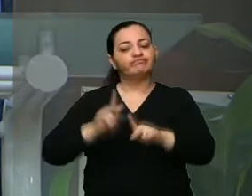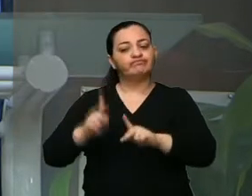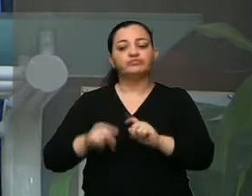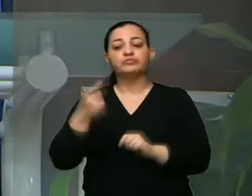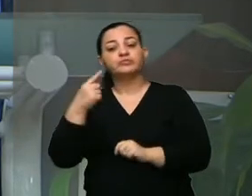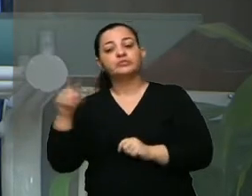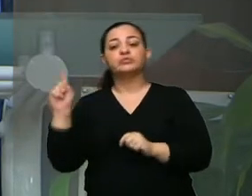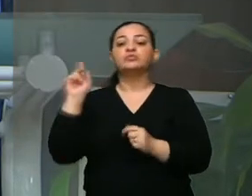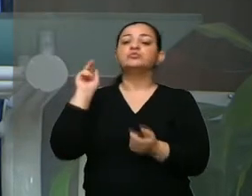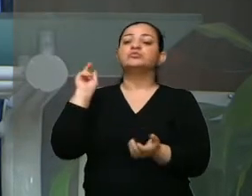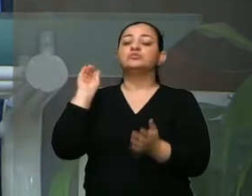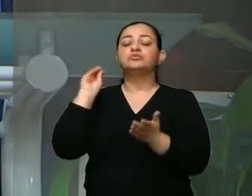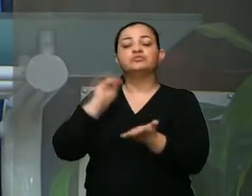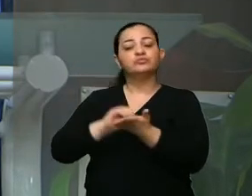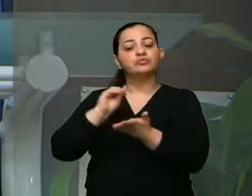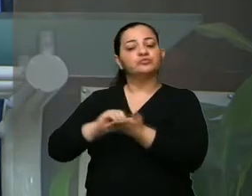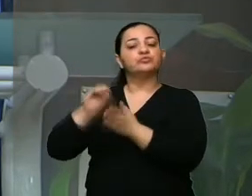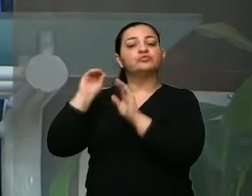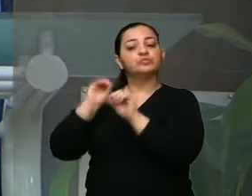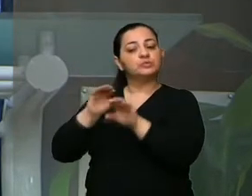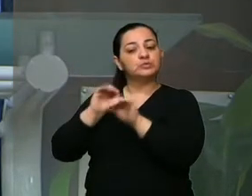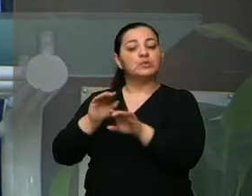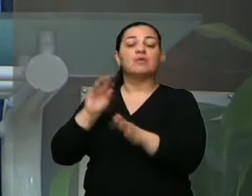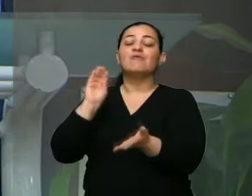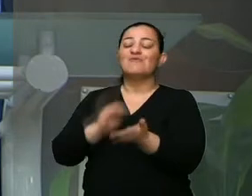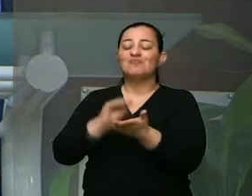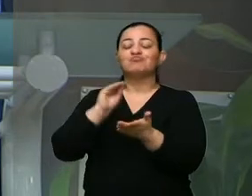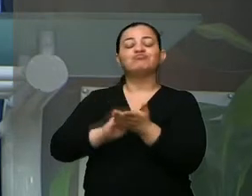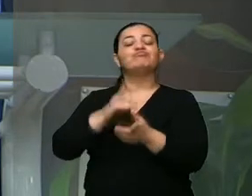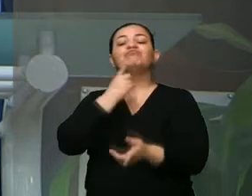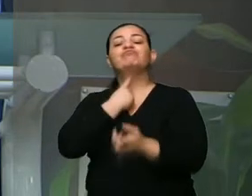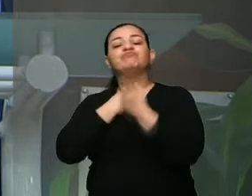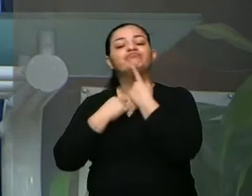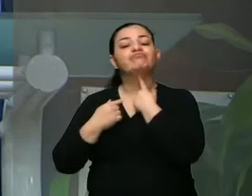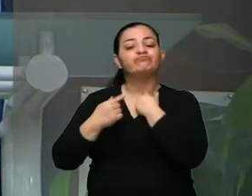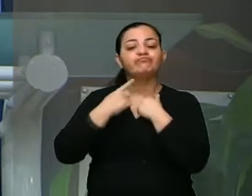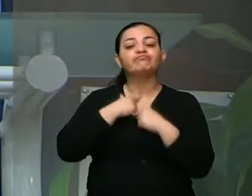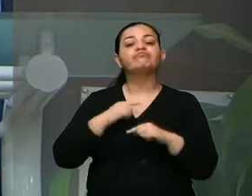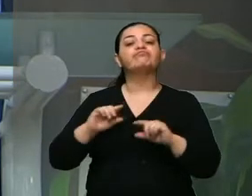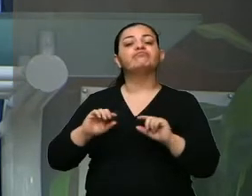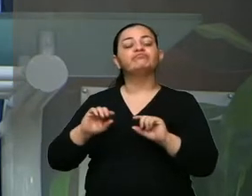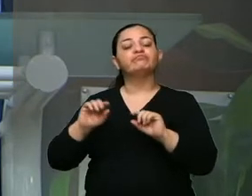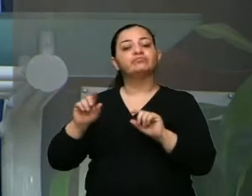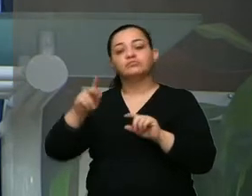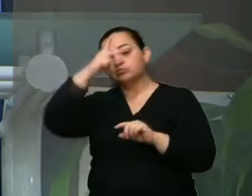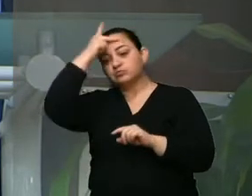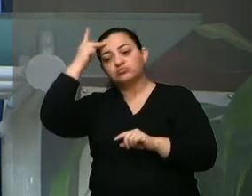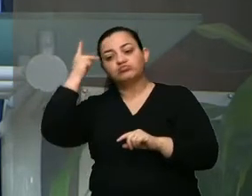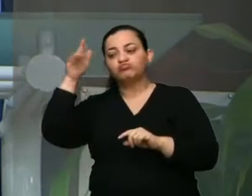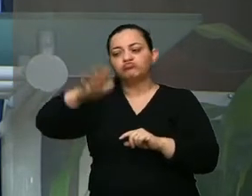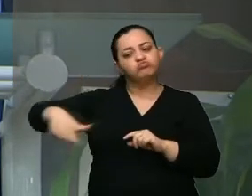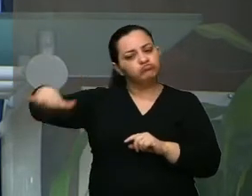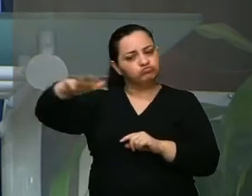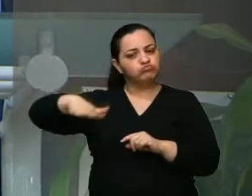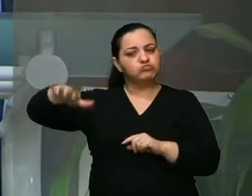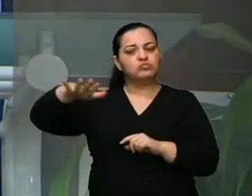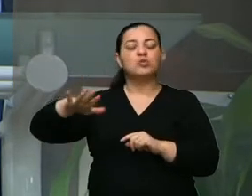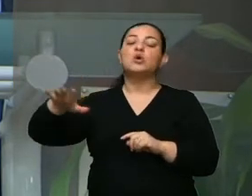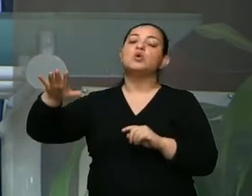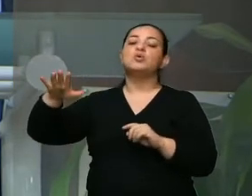falta de ensinamento faltava à disposição daquelas pessoas de